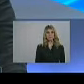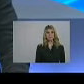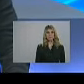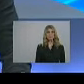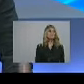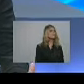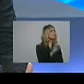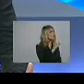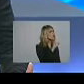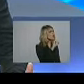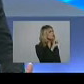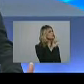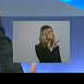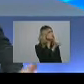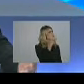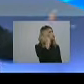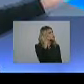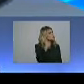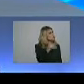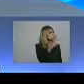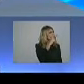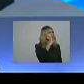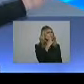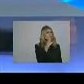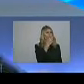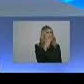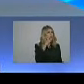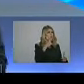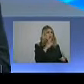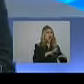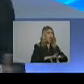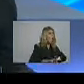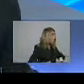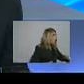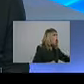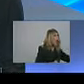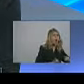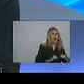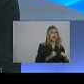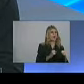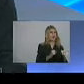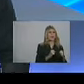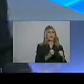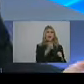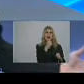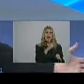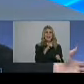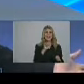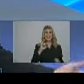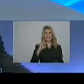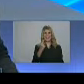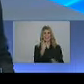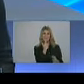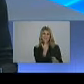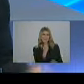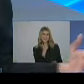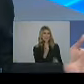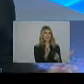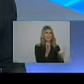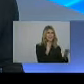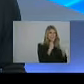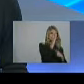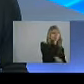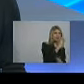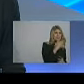Osório, todos os dias a gente vê arrastões em todos os lugares da cidade. É linha vermelha, linha amarela, Avenida Brasil, uma